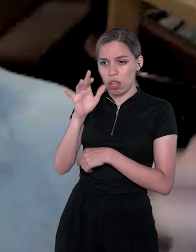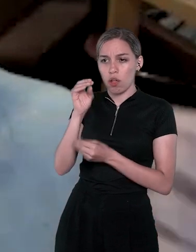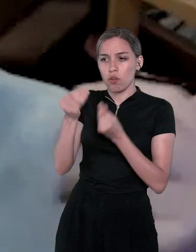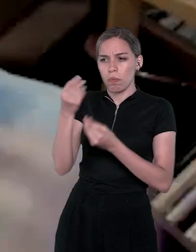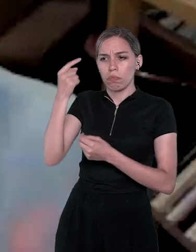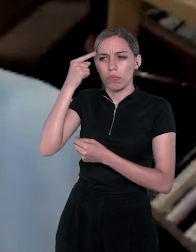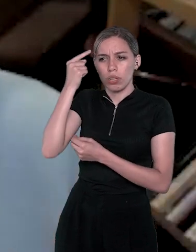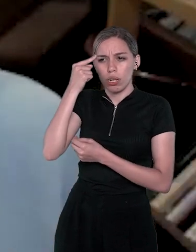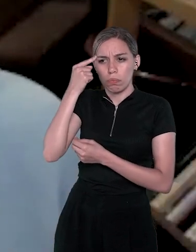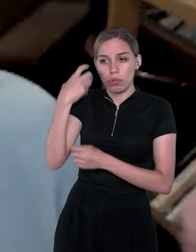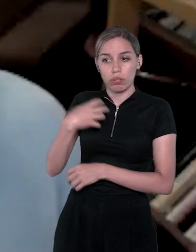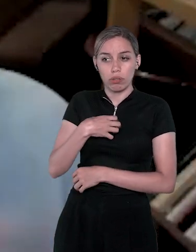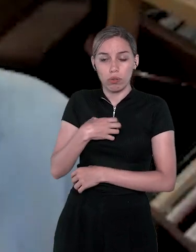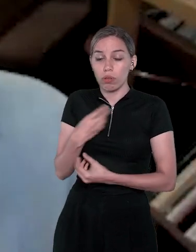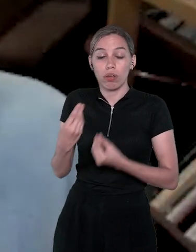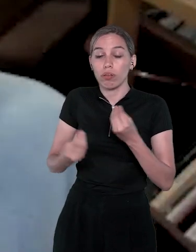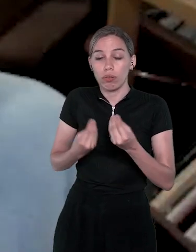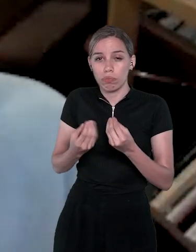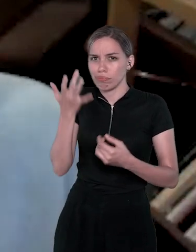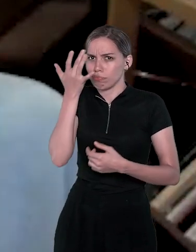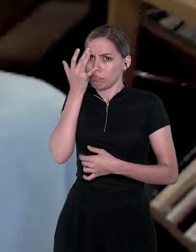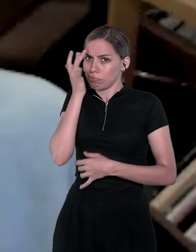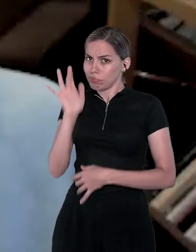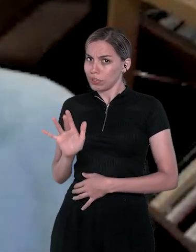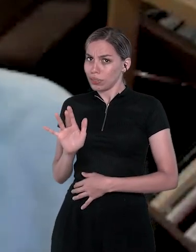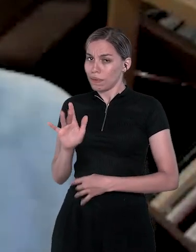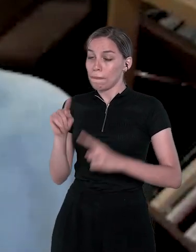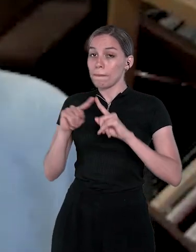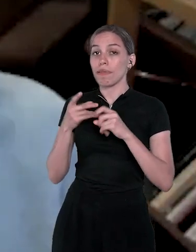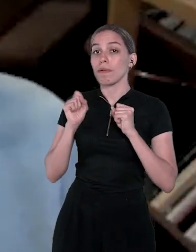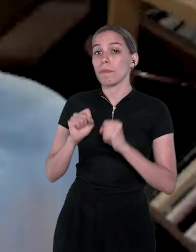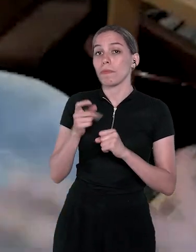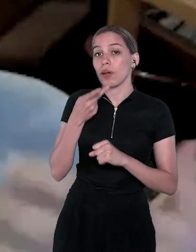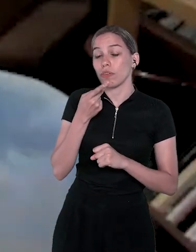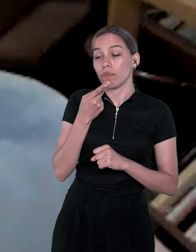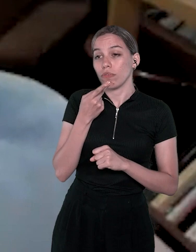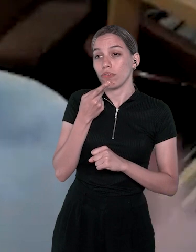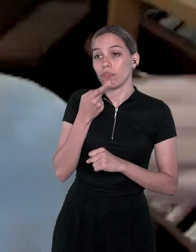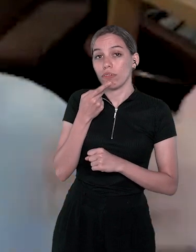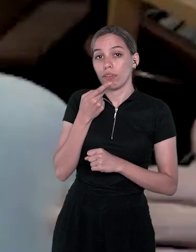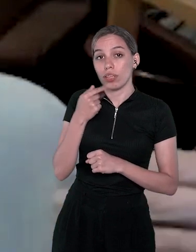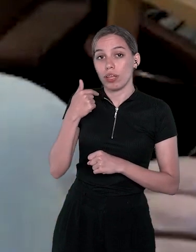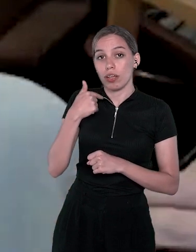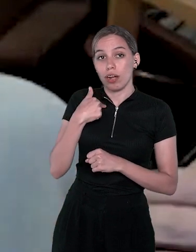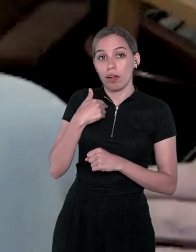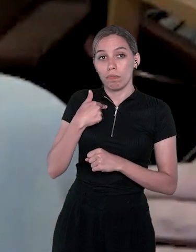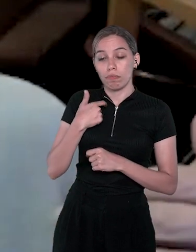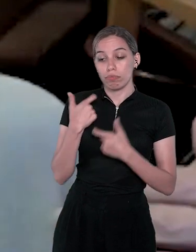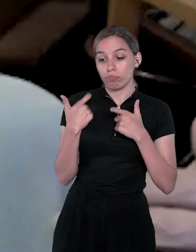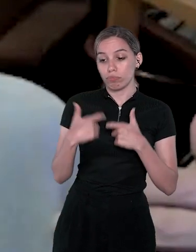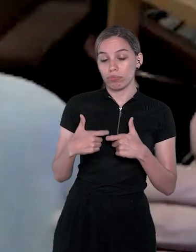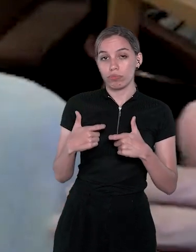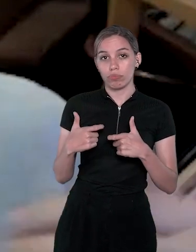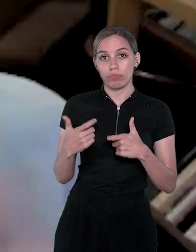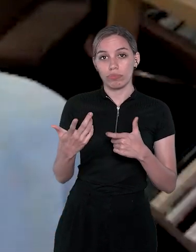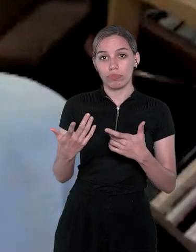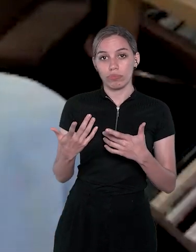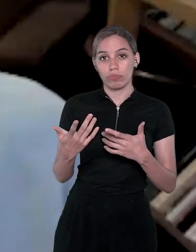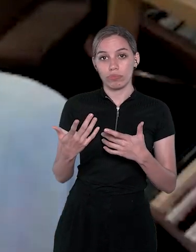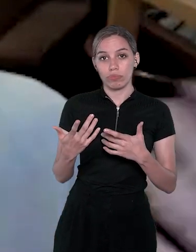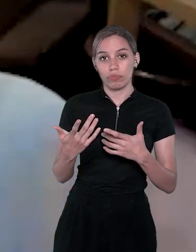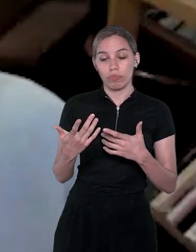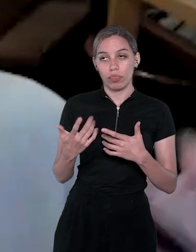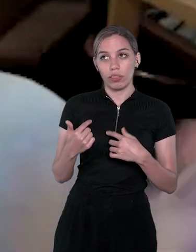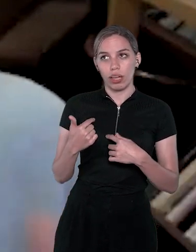vai pensar, como é que são os sentimentos dele e tal. Mas eu posso falar dele do meu lugar de fala,